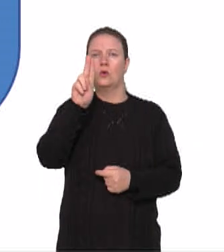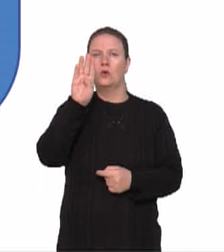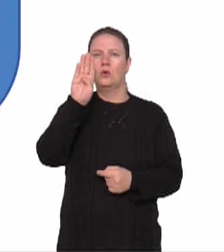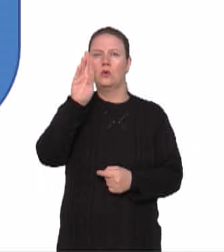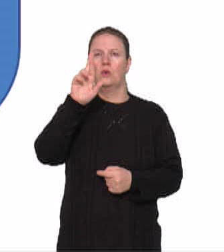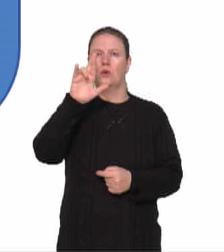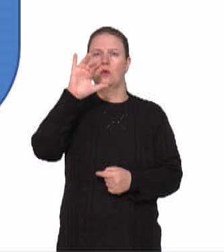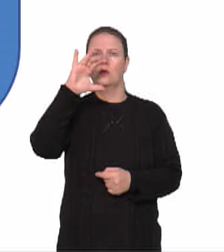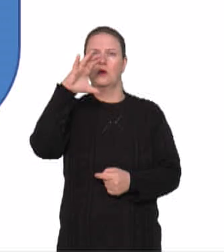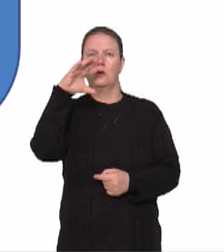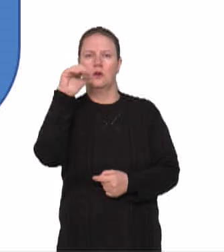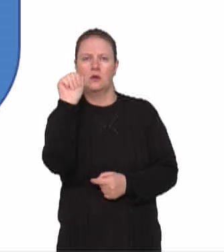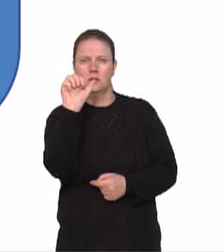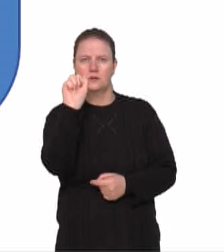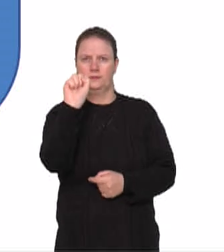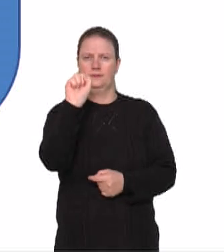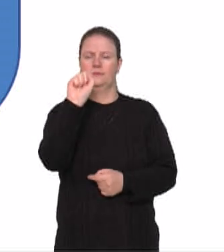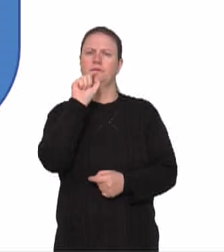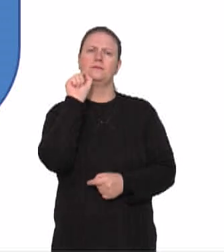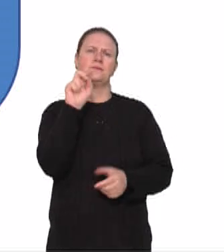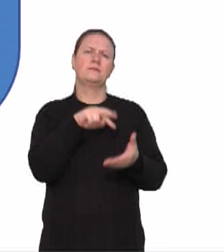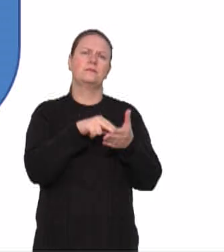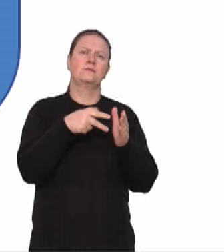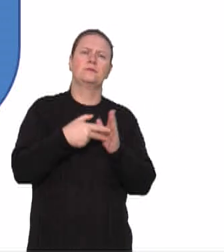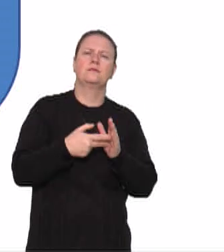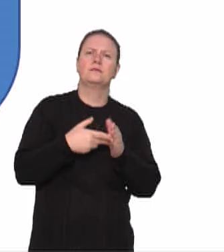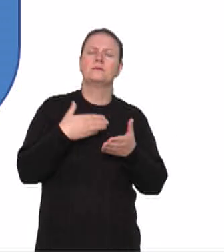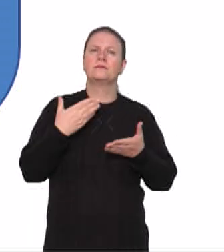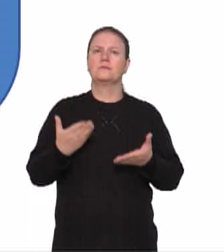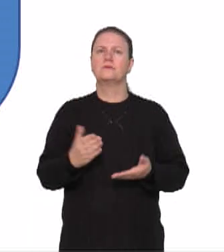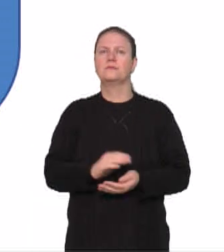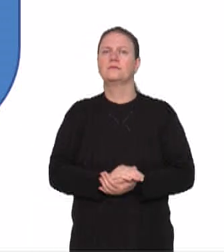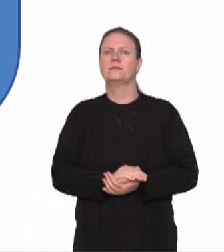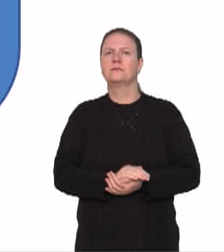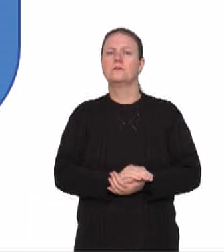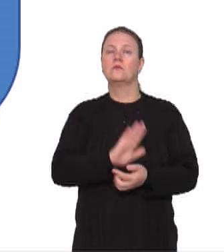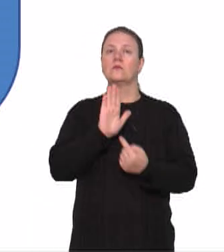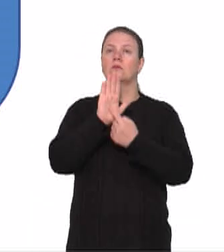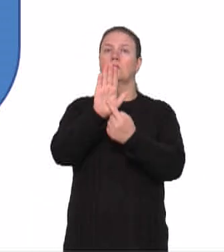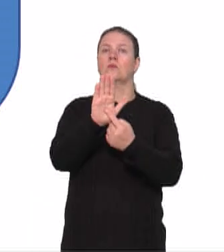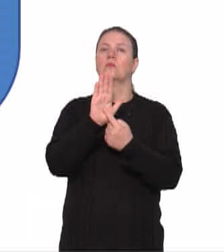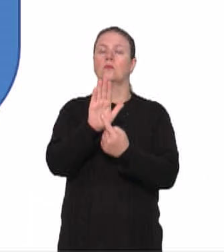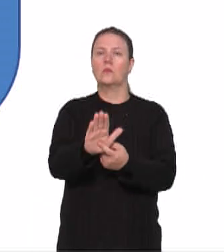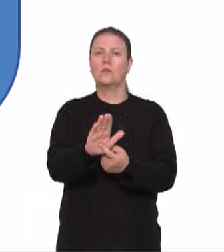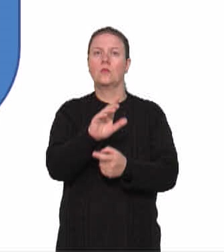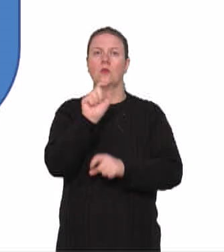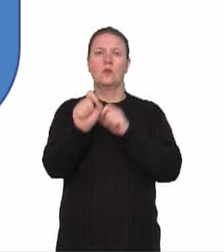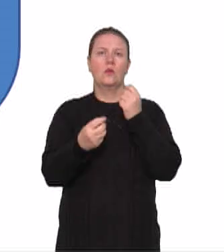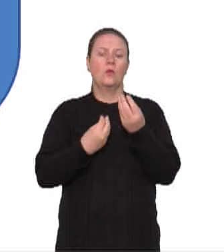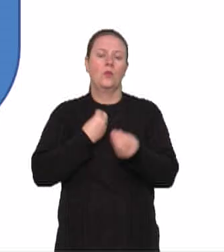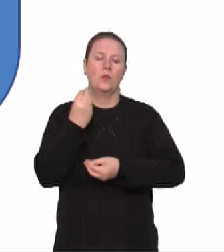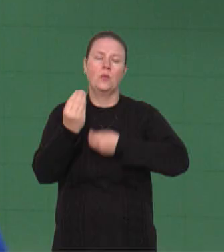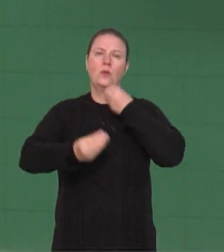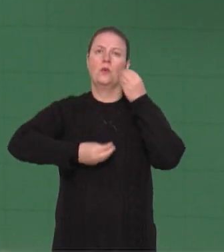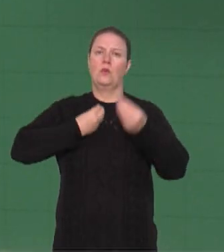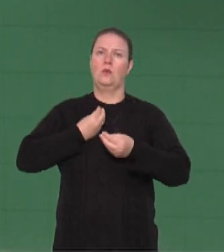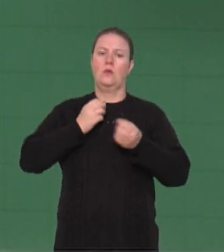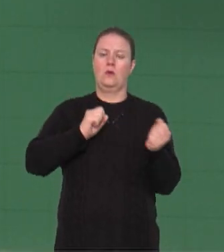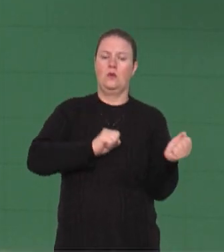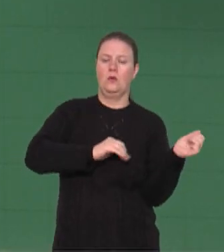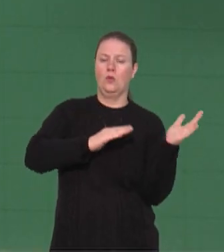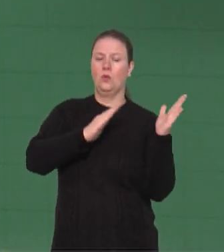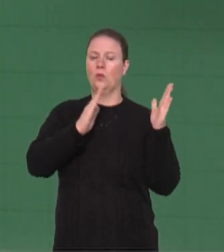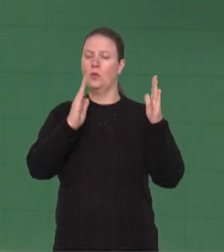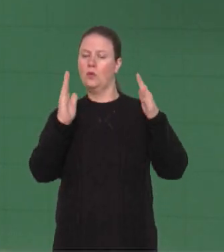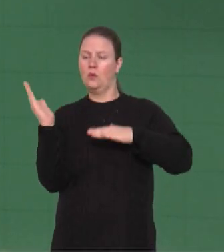ou didascálias, certo? Essas rubricas são as indicações de como que vai ocorrendo